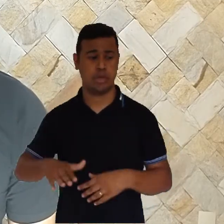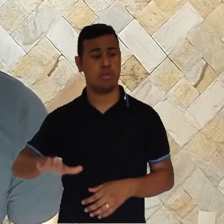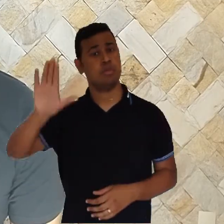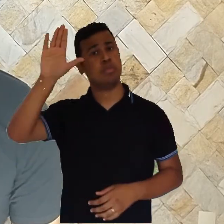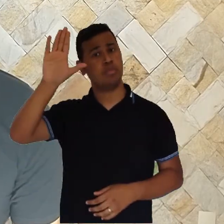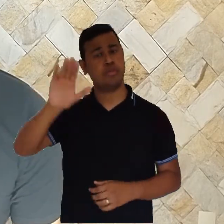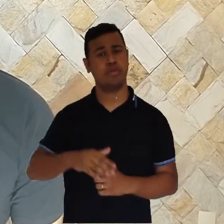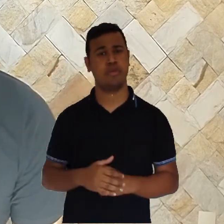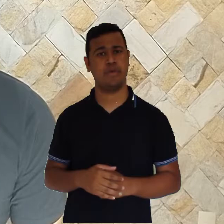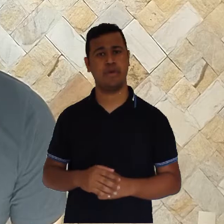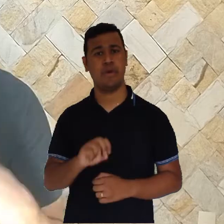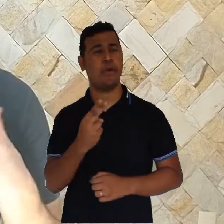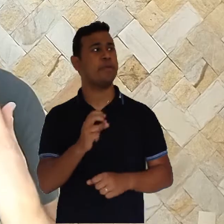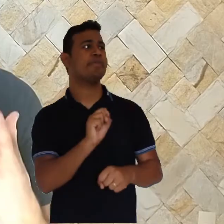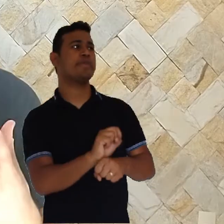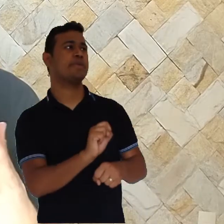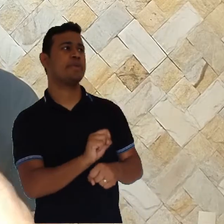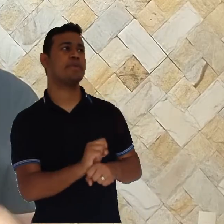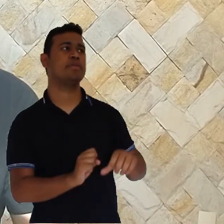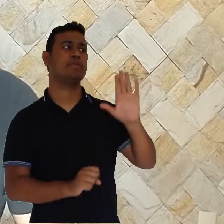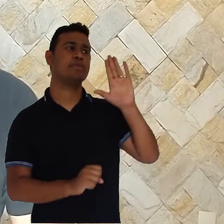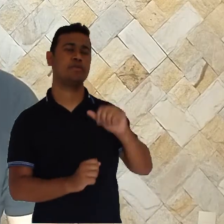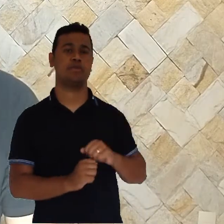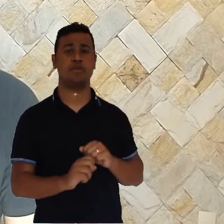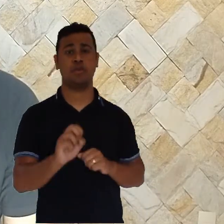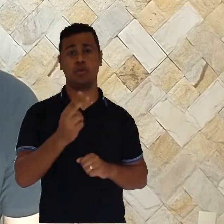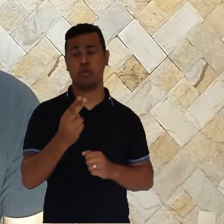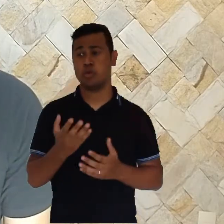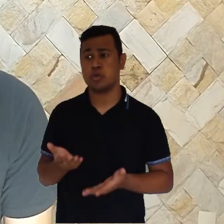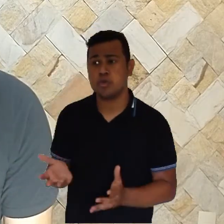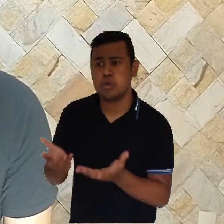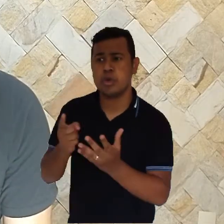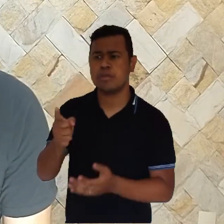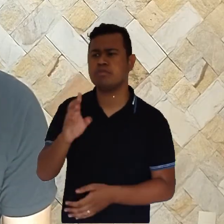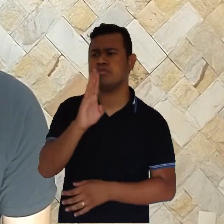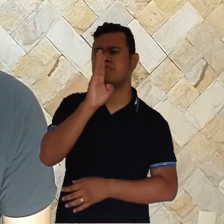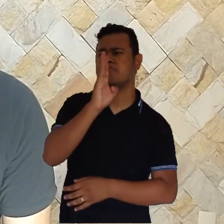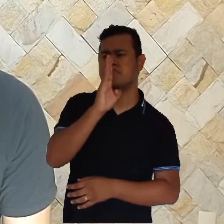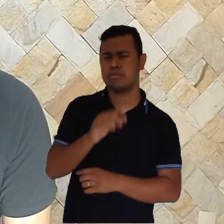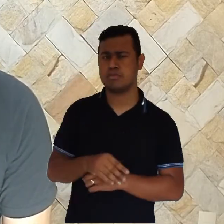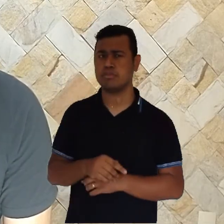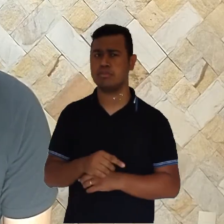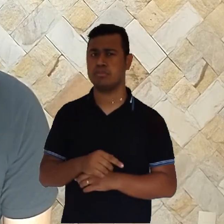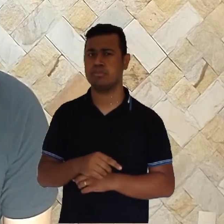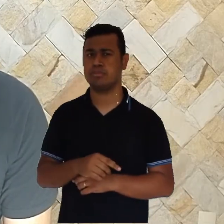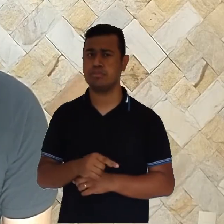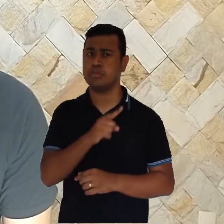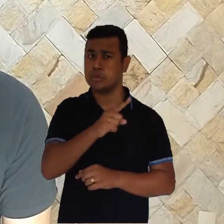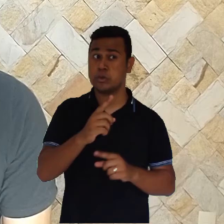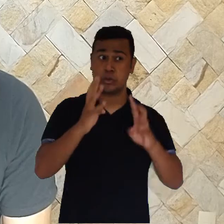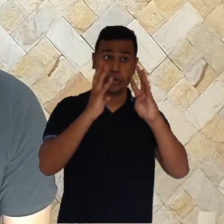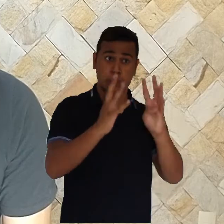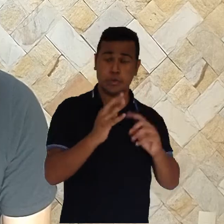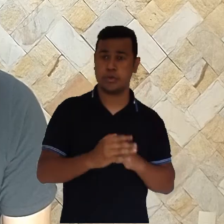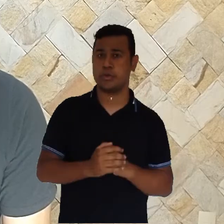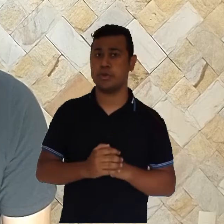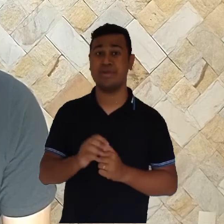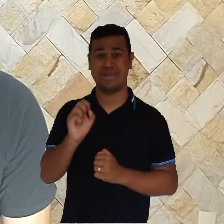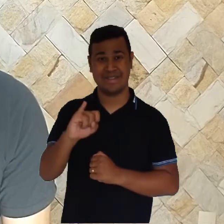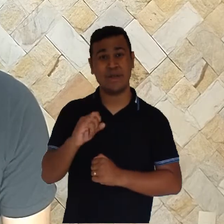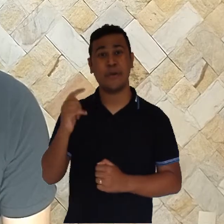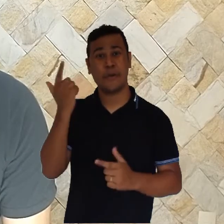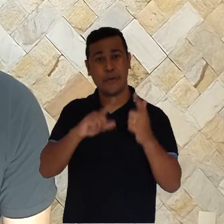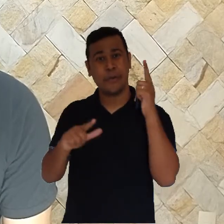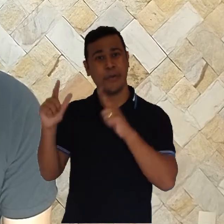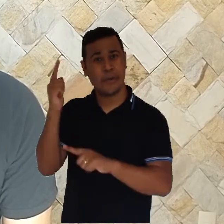e esperando a sua vez, desafiá-los a ficar em silêncio com o objetivo de entender a matéria e, se for conquistado,